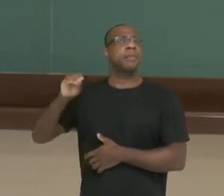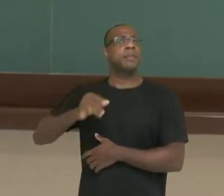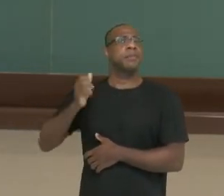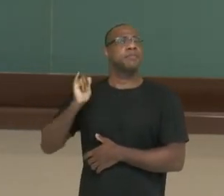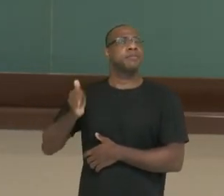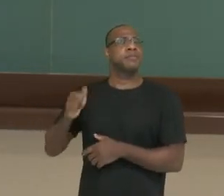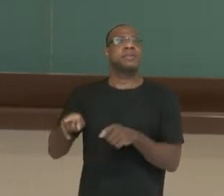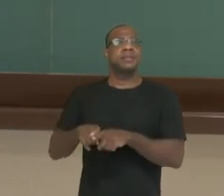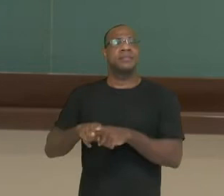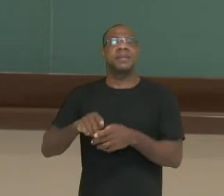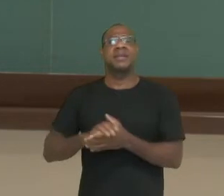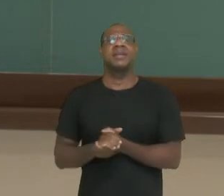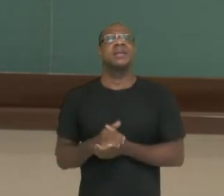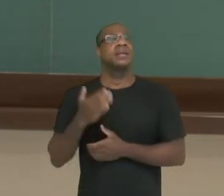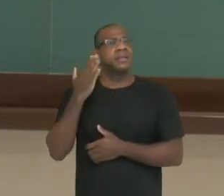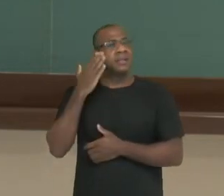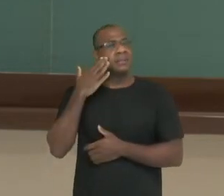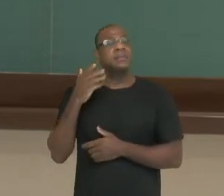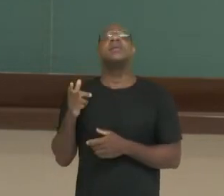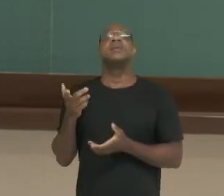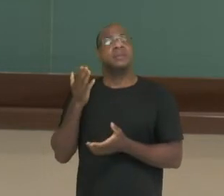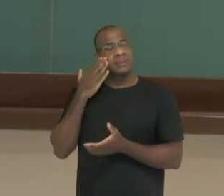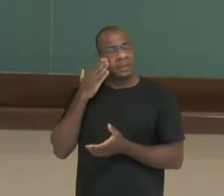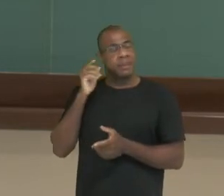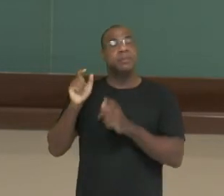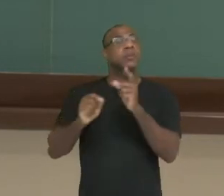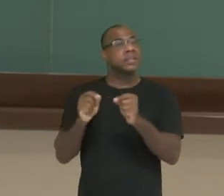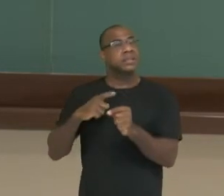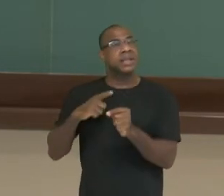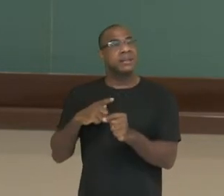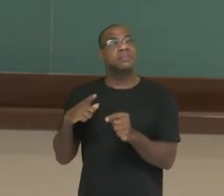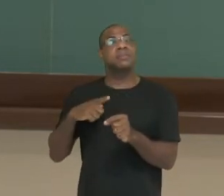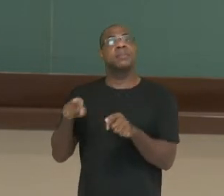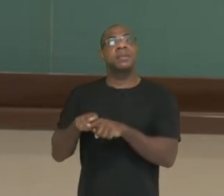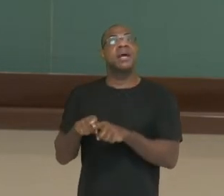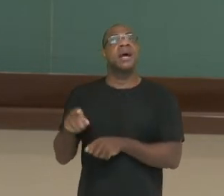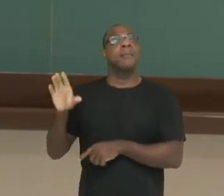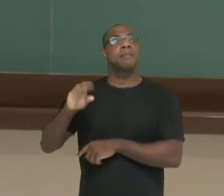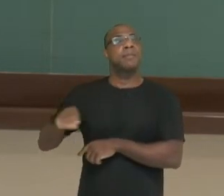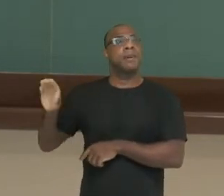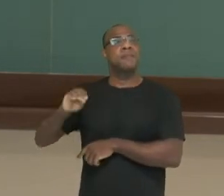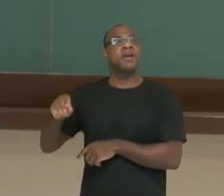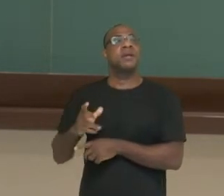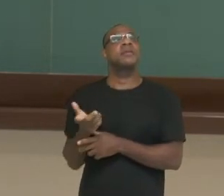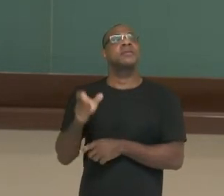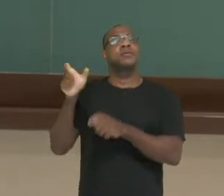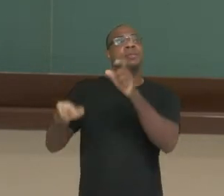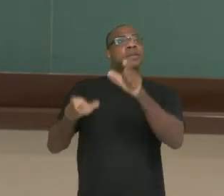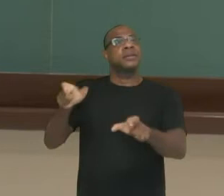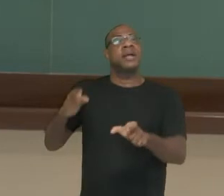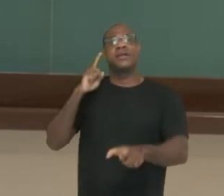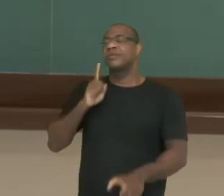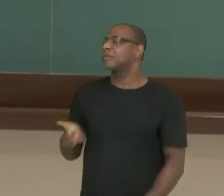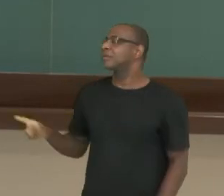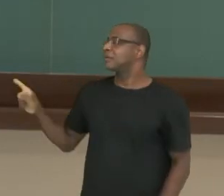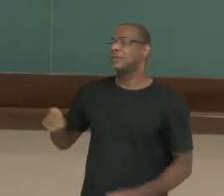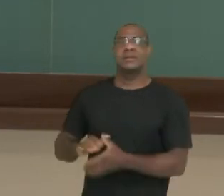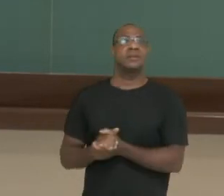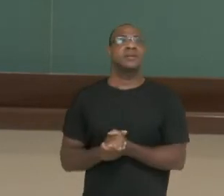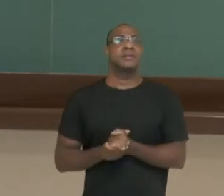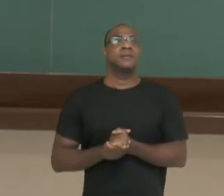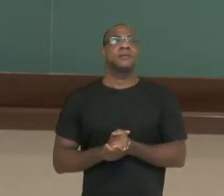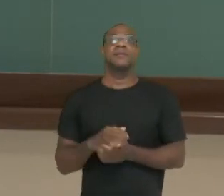uma narrativa com narrador-personagem, nós temos a fala aqui, ó, dos personagens. Observe que a narrativa é rica